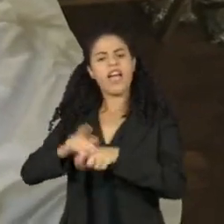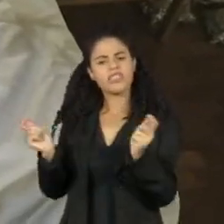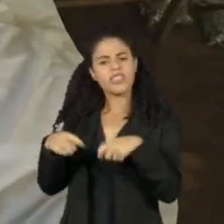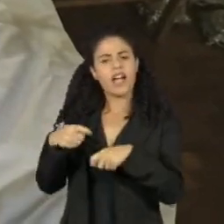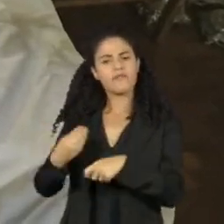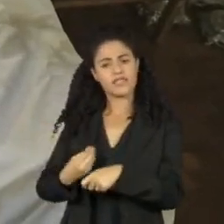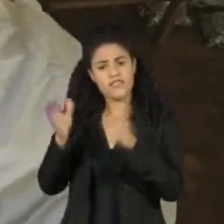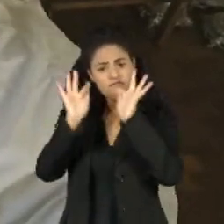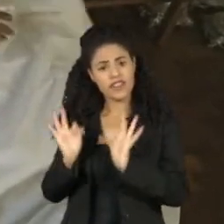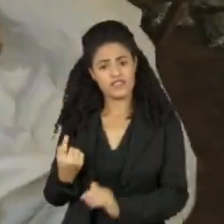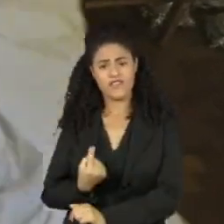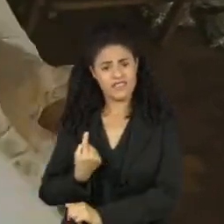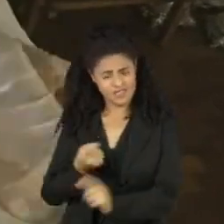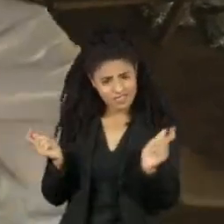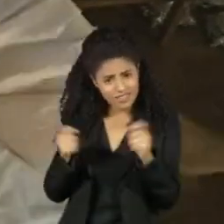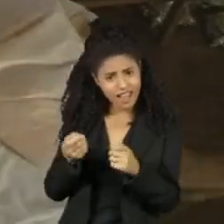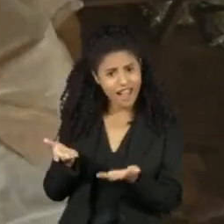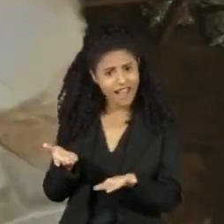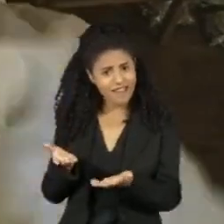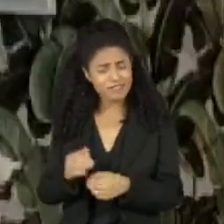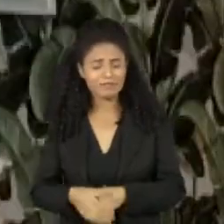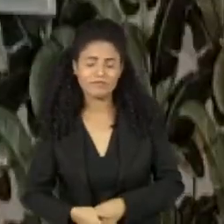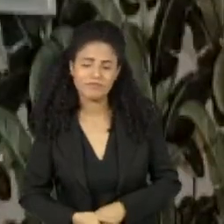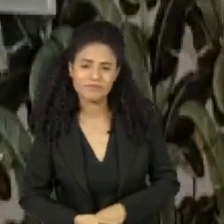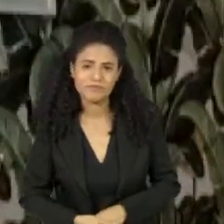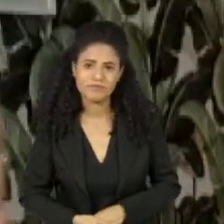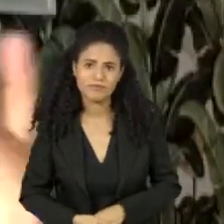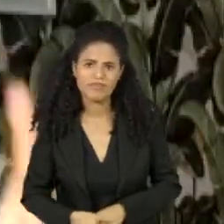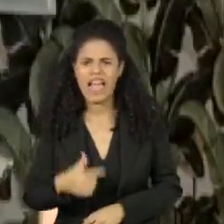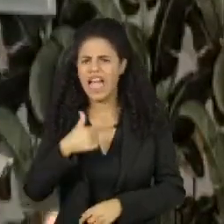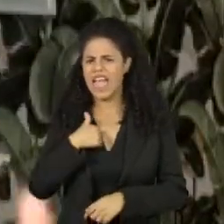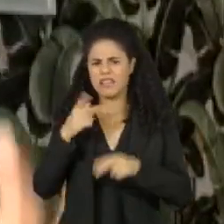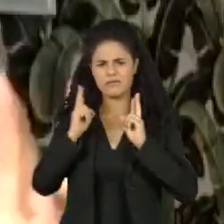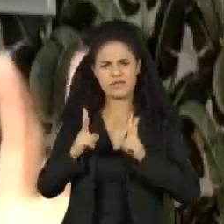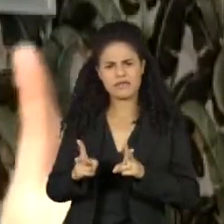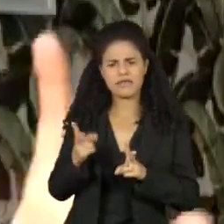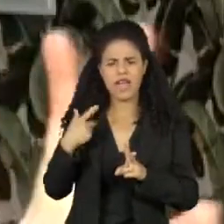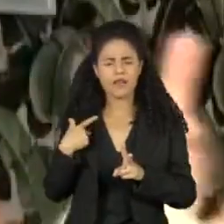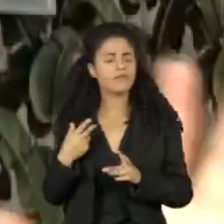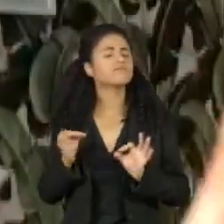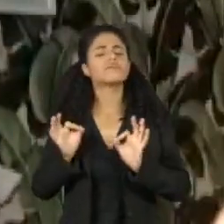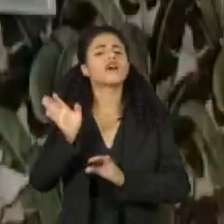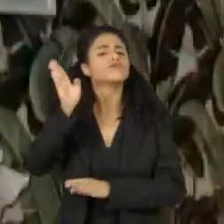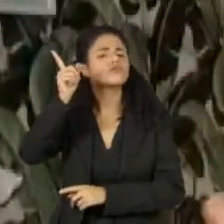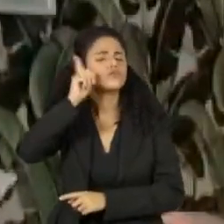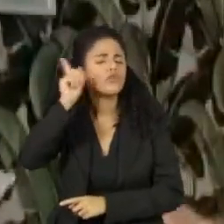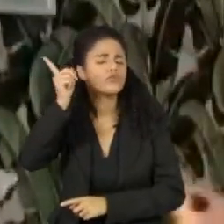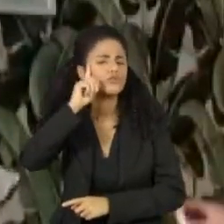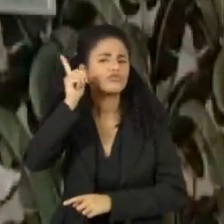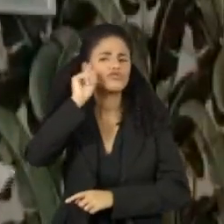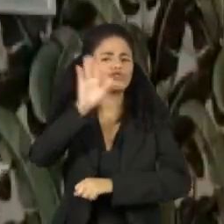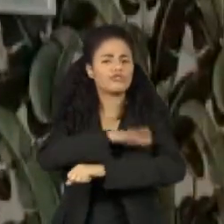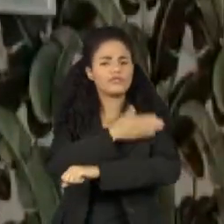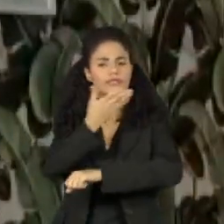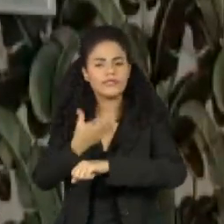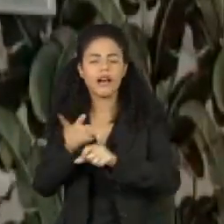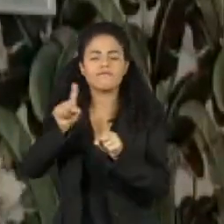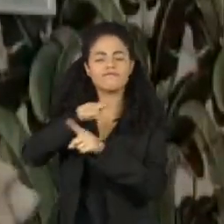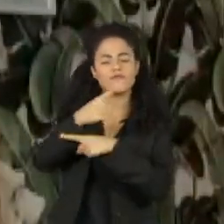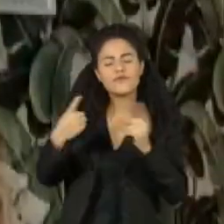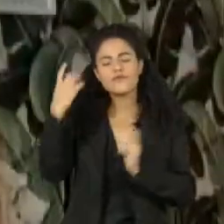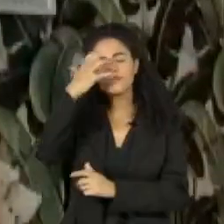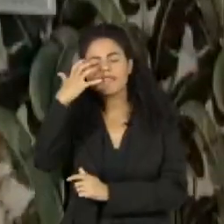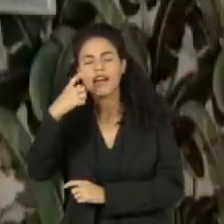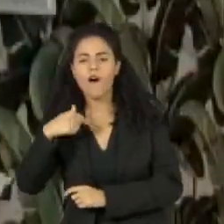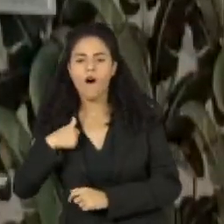feliz, tendo apenas a própria companhia. Eu faço meus rituais, eu passo meu café de manhã todo dia com uma música,